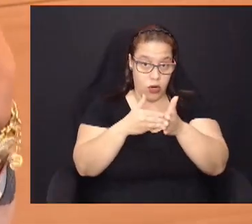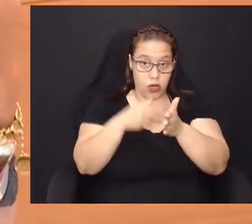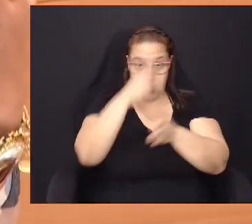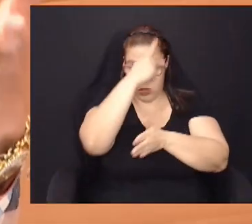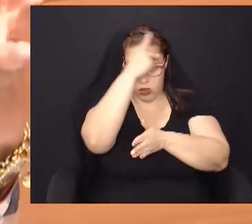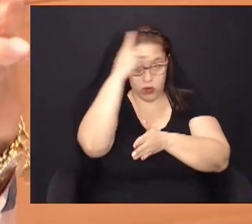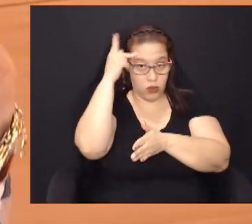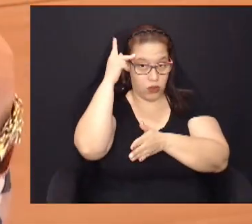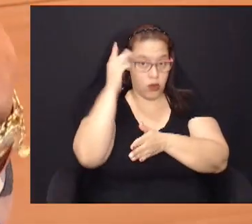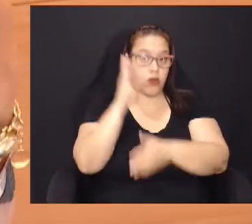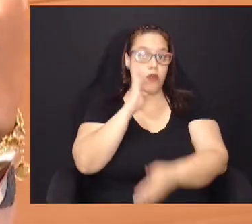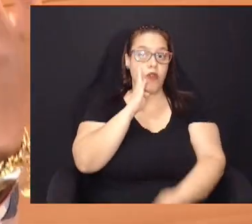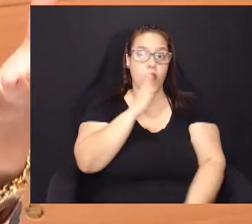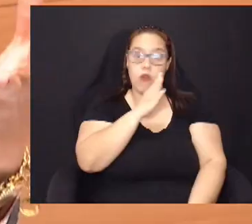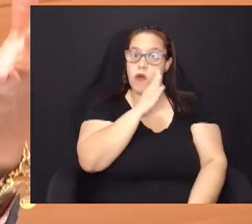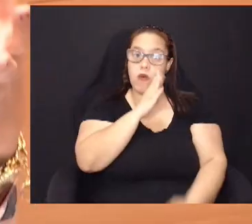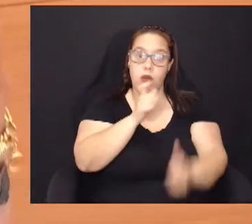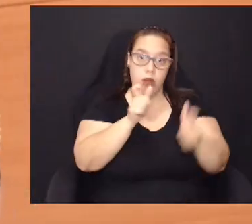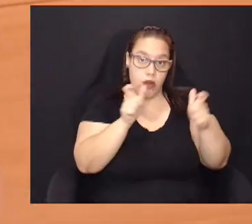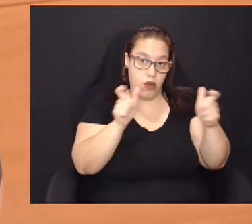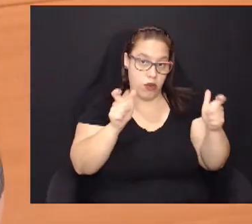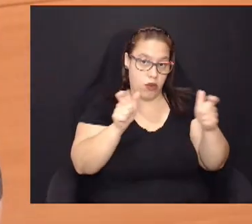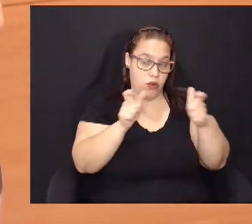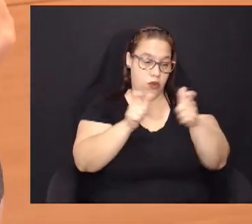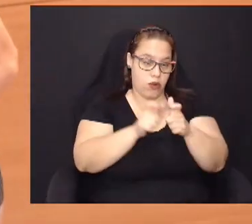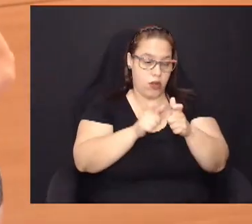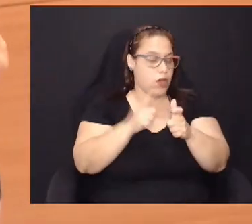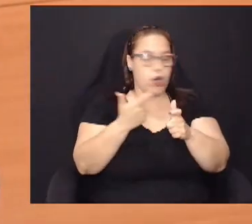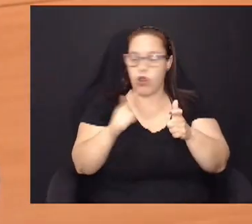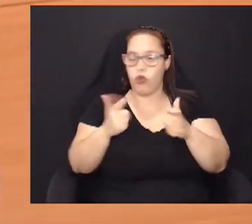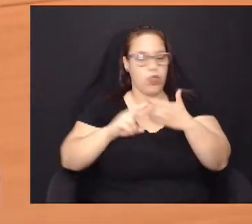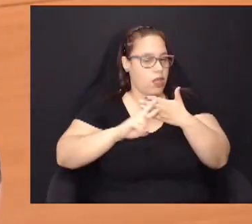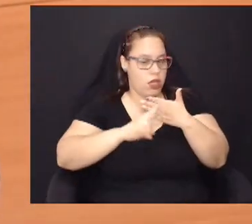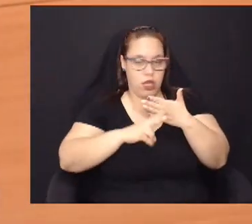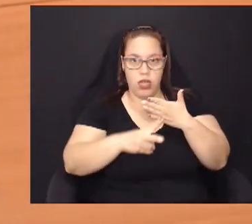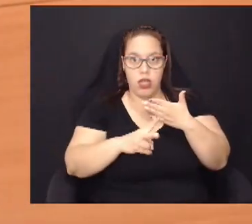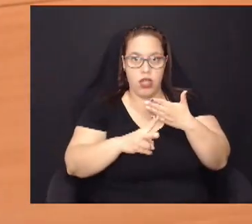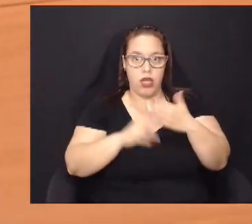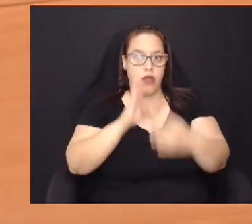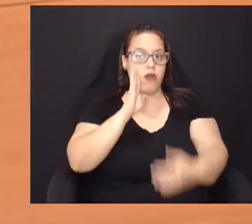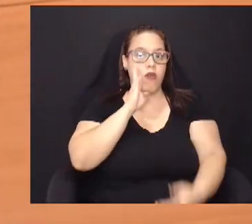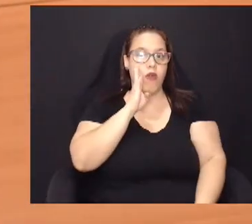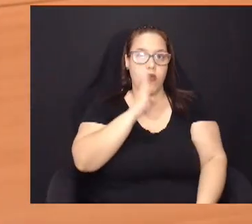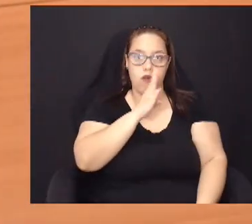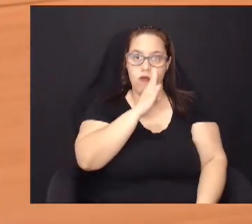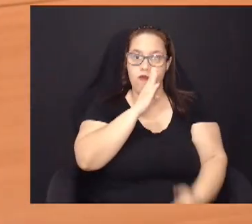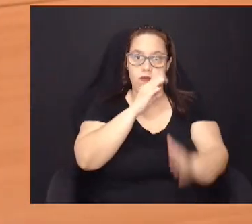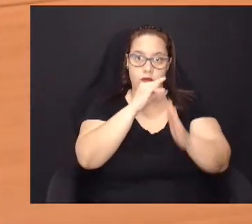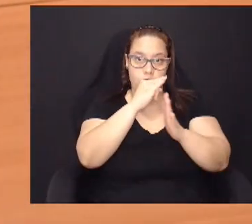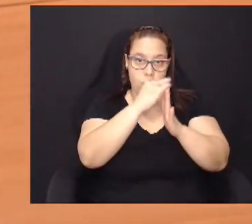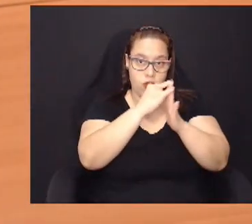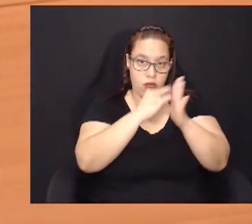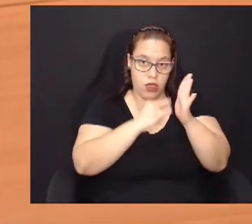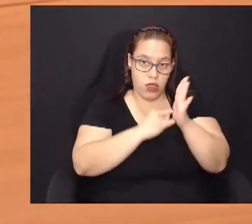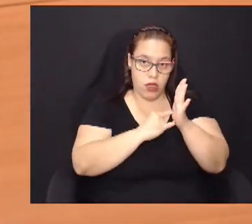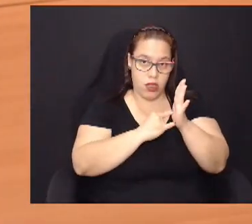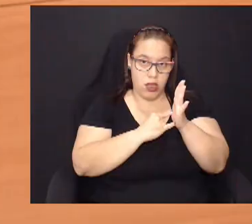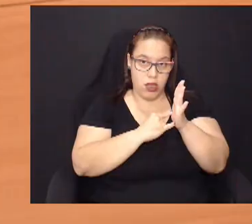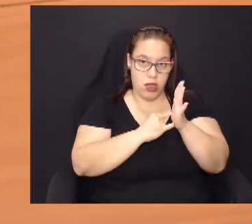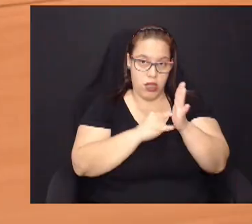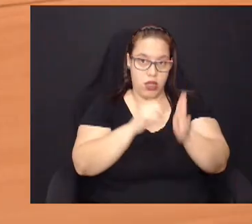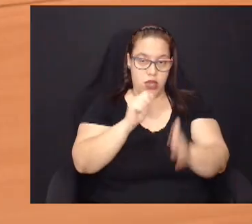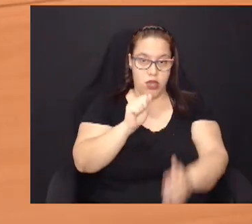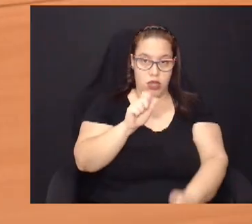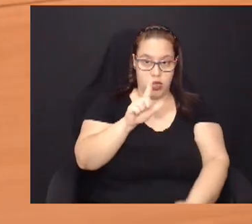são os bares menores, que não geram impacto, e que esses bares, esta documentação vai ser condição para o alvará